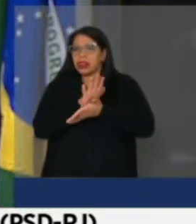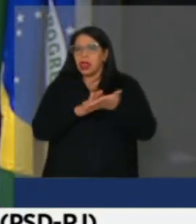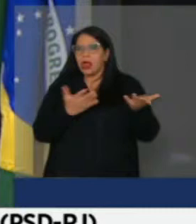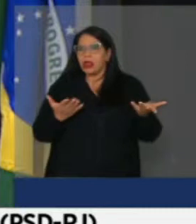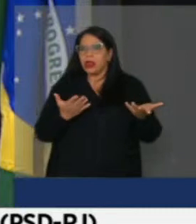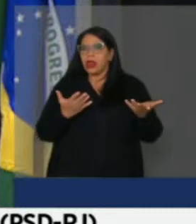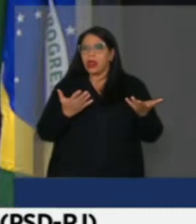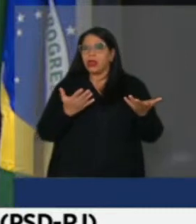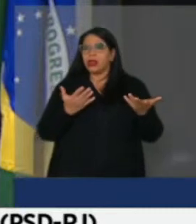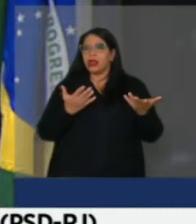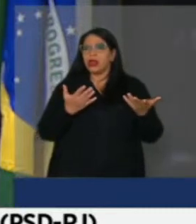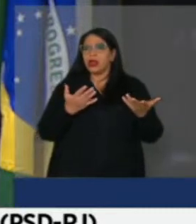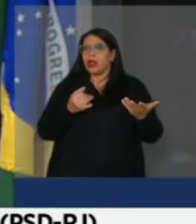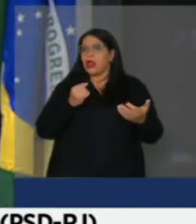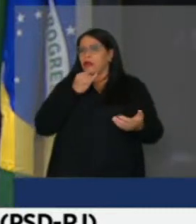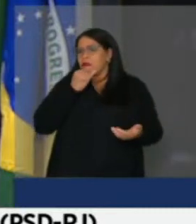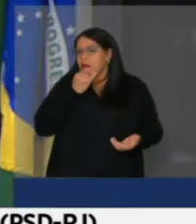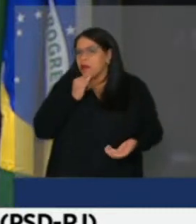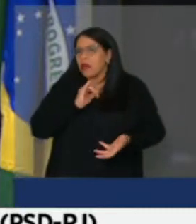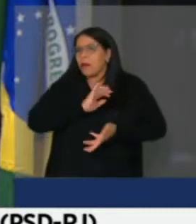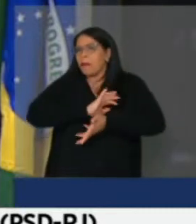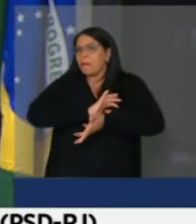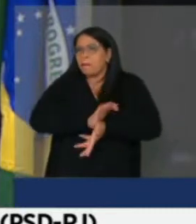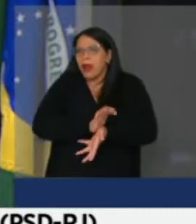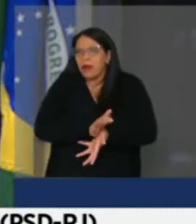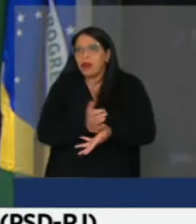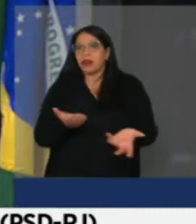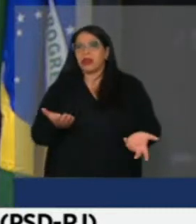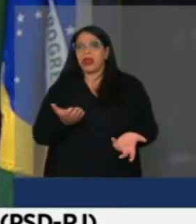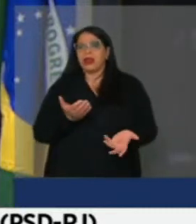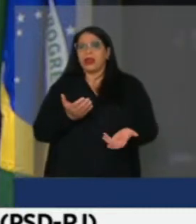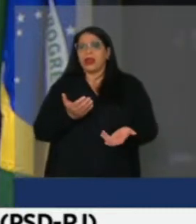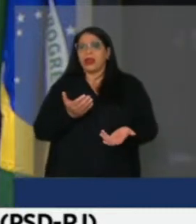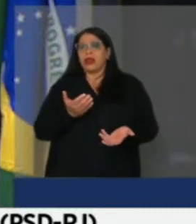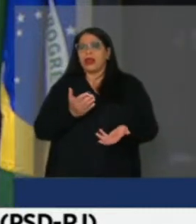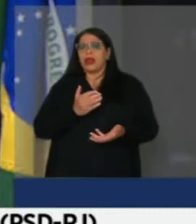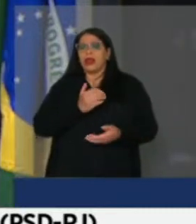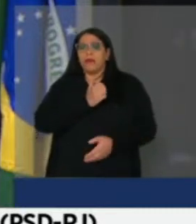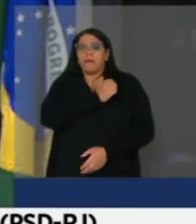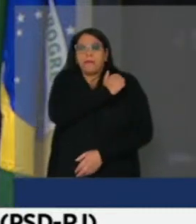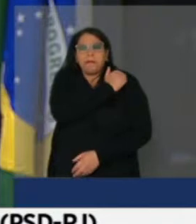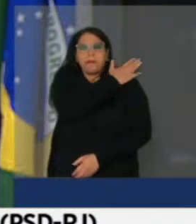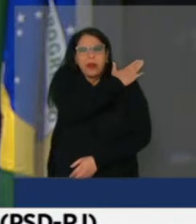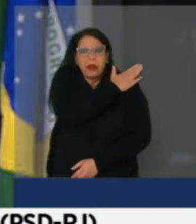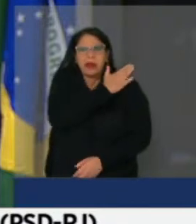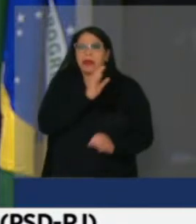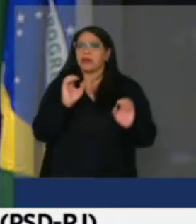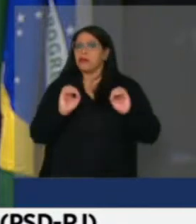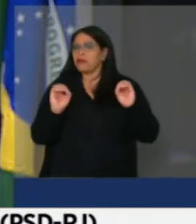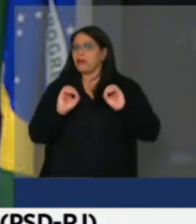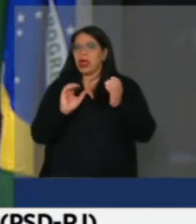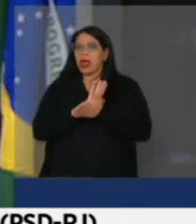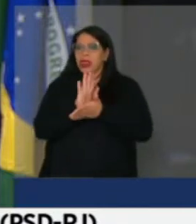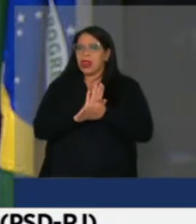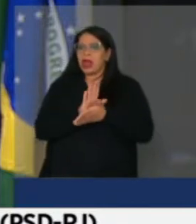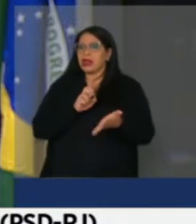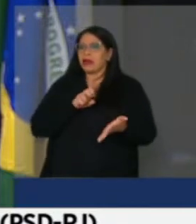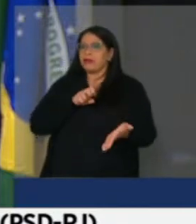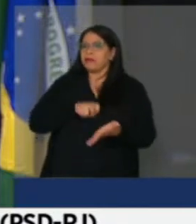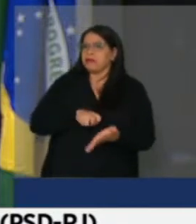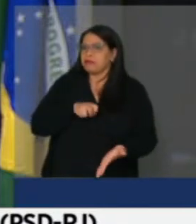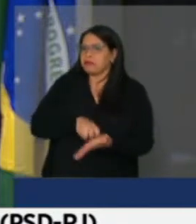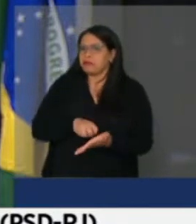misógino, não tem nenhuma correlação de cunho discriminatório, muito menos machista, de